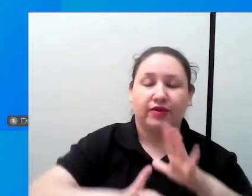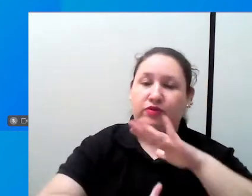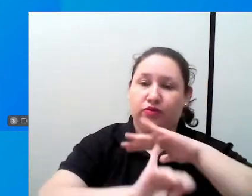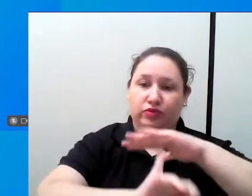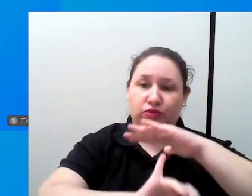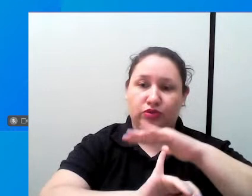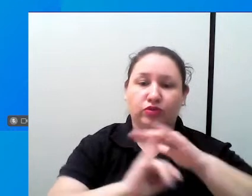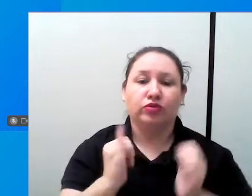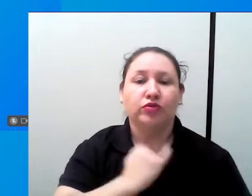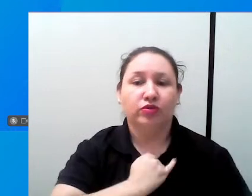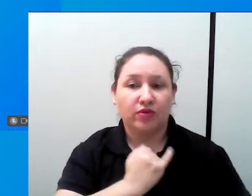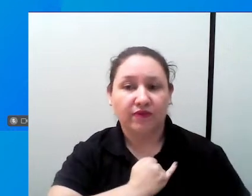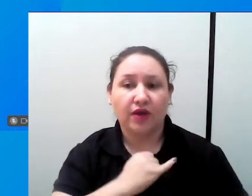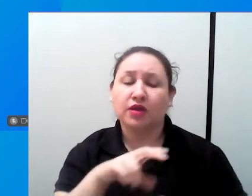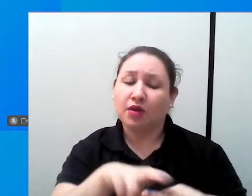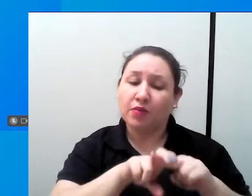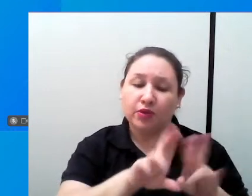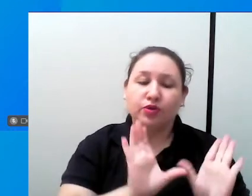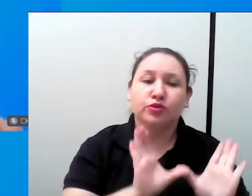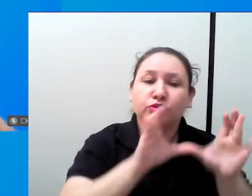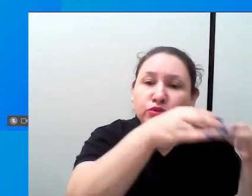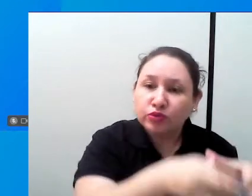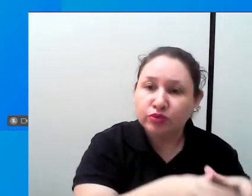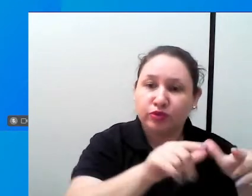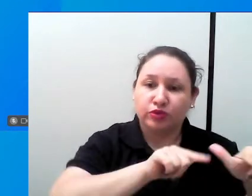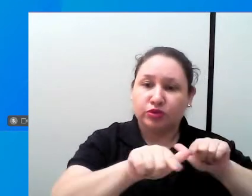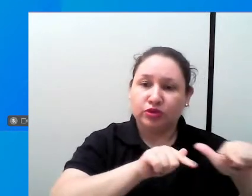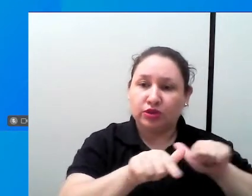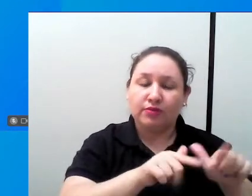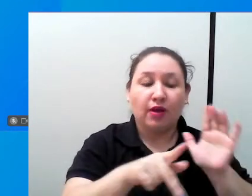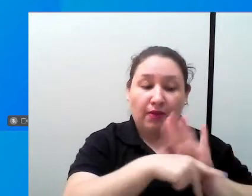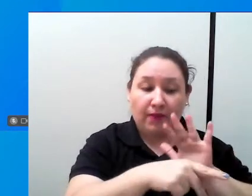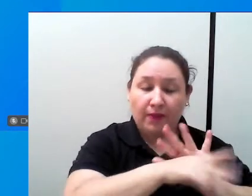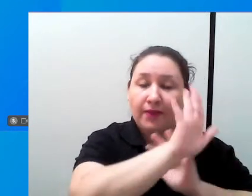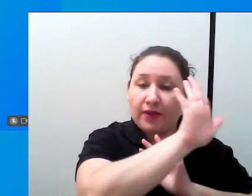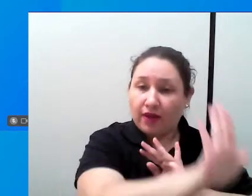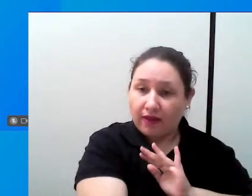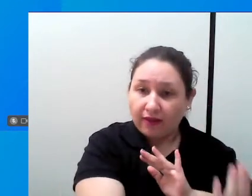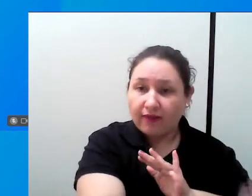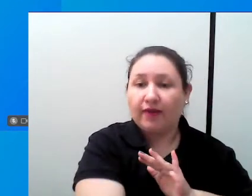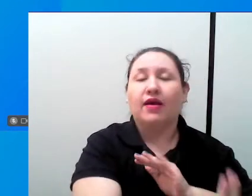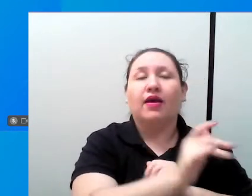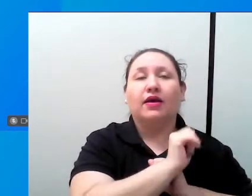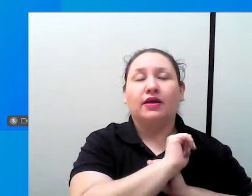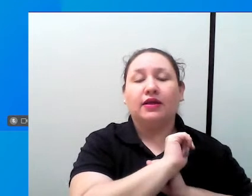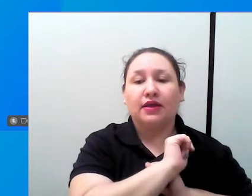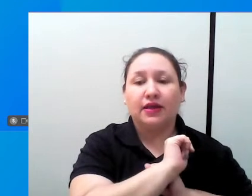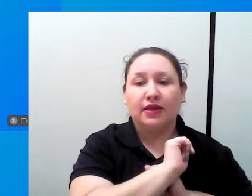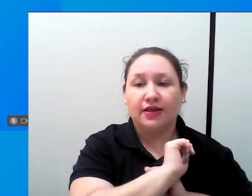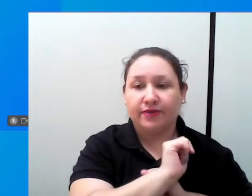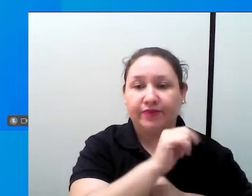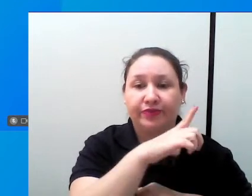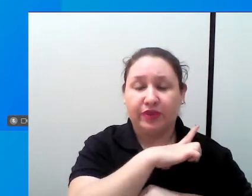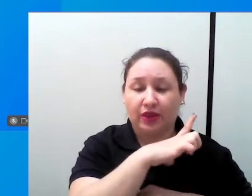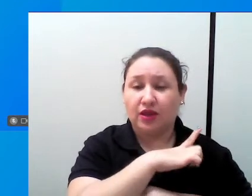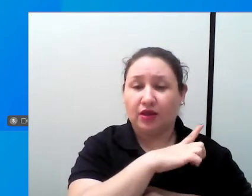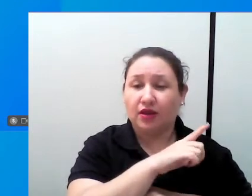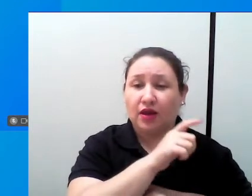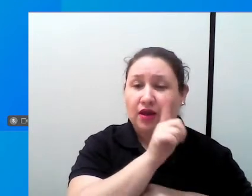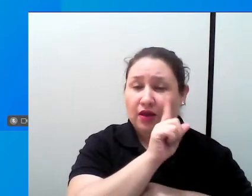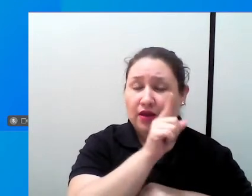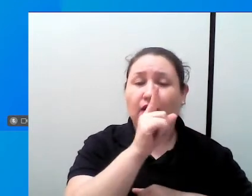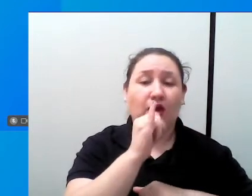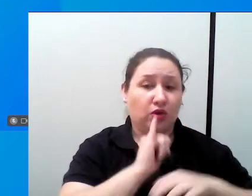grupo de trabalho foi composto por servidores da Pró-Reitoria de Extensão, por servidores da Pró-Reitoria de Ensino e também